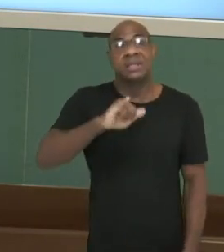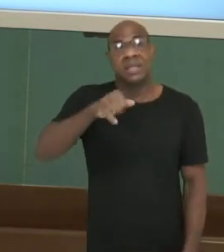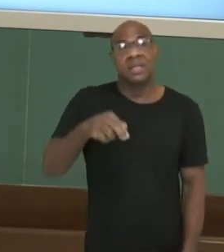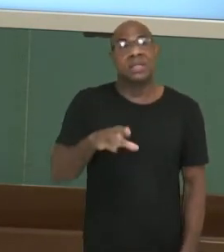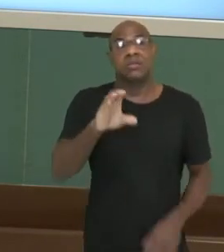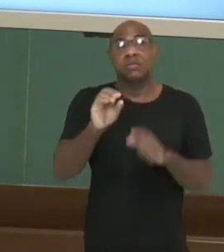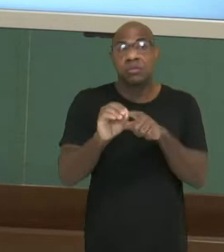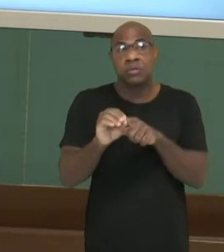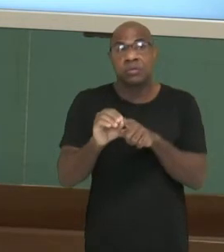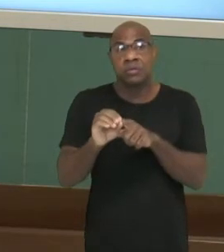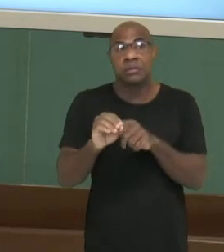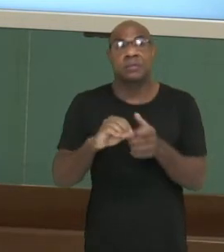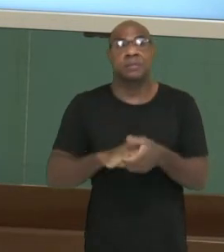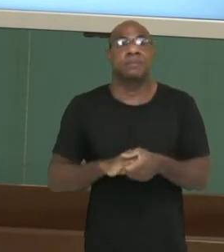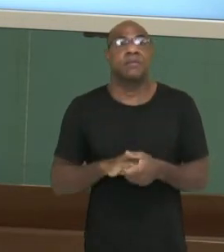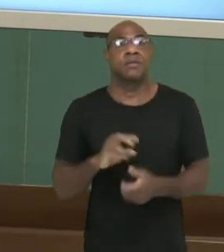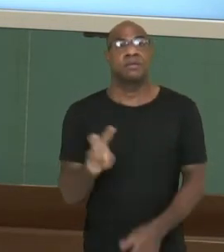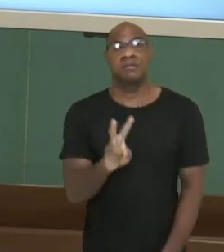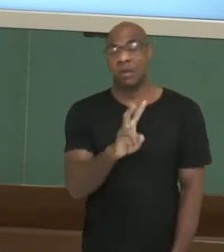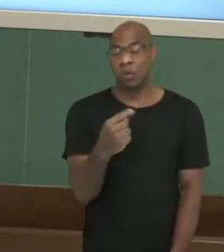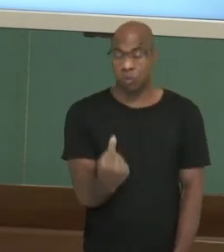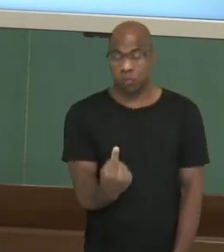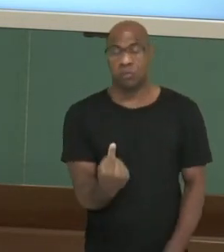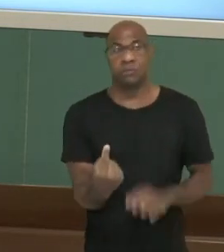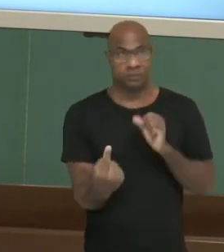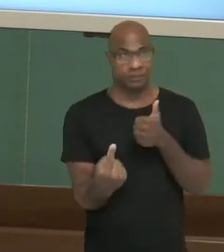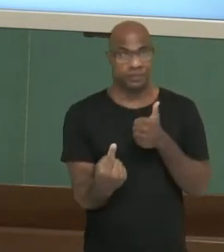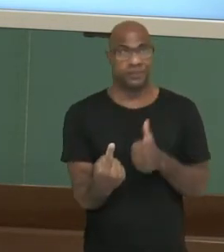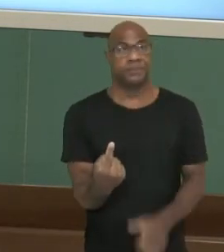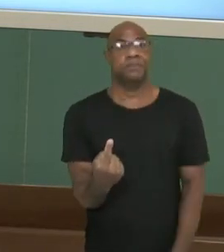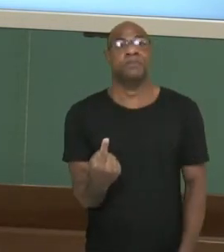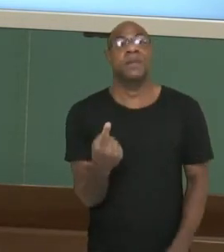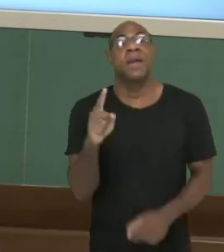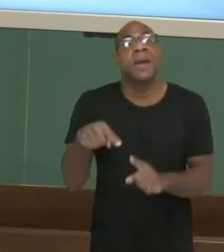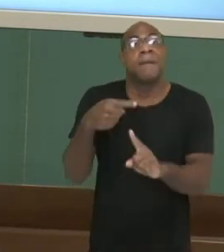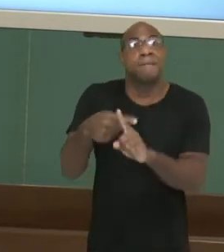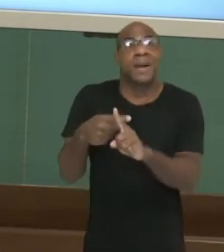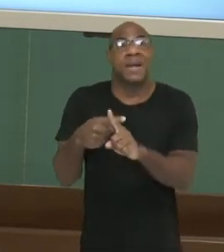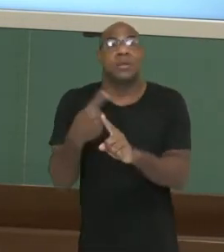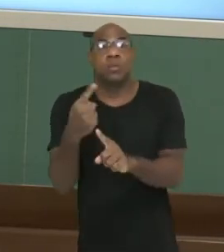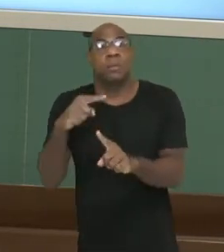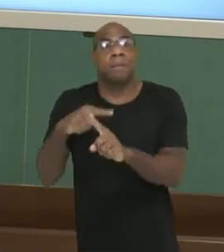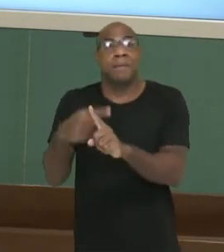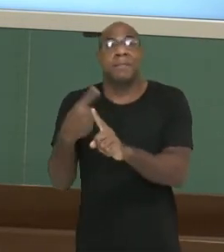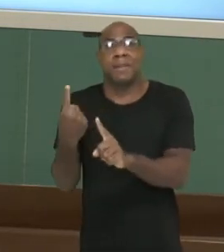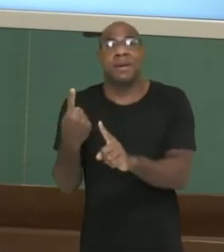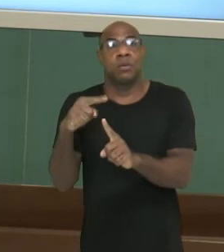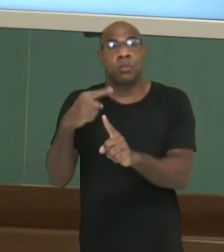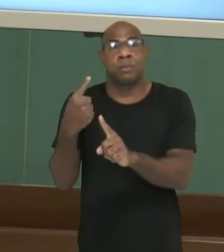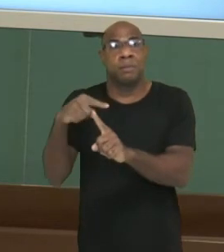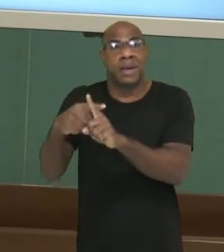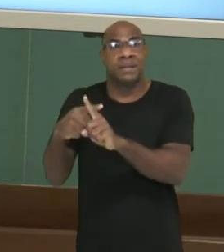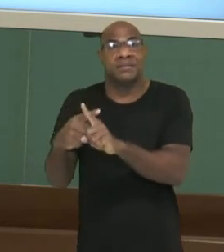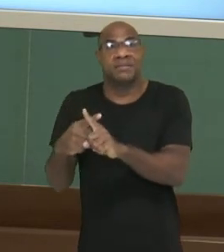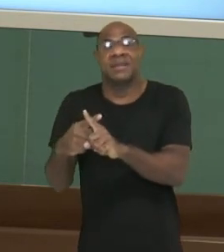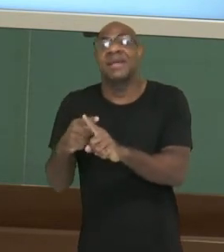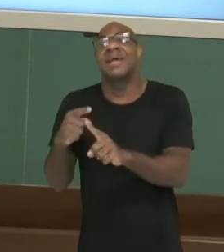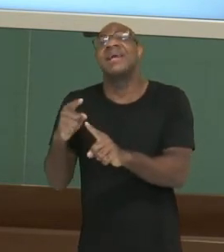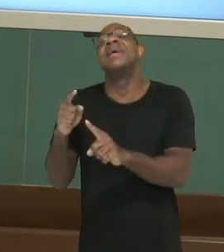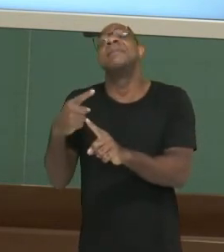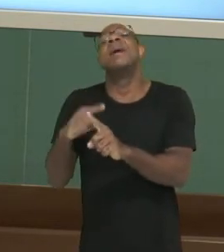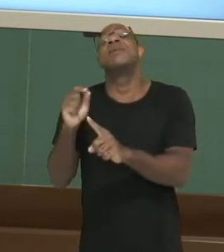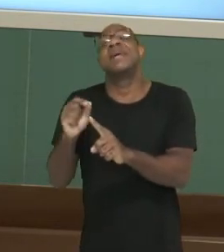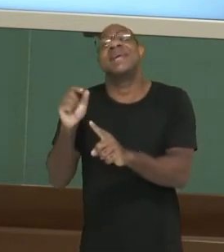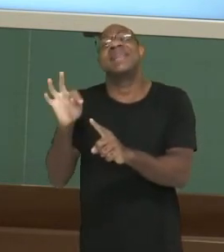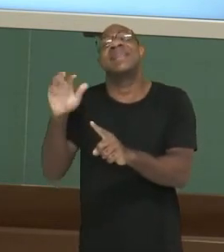não sei o capital, eu vou colocar valor 1, tá bom? 1 mais a taxa. A taxa, ele falou que era 3% ao mês, não falou? 3% ao